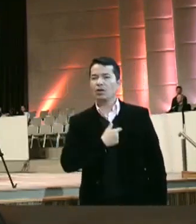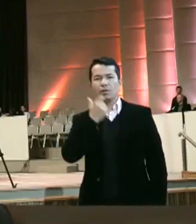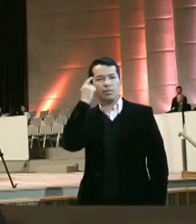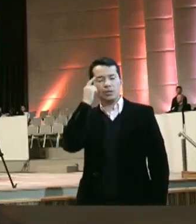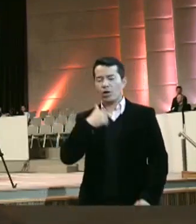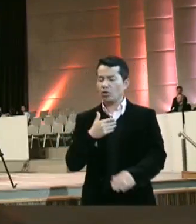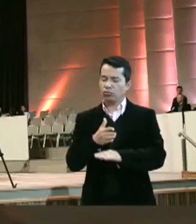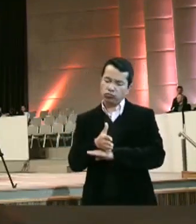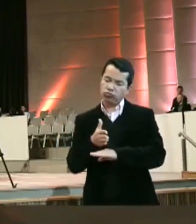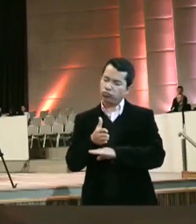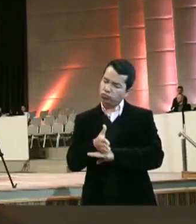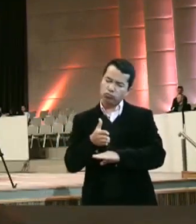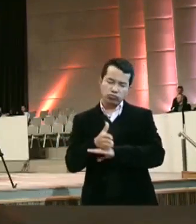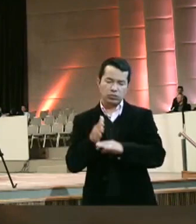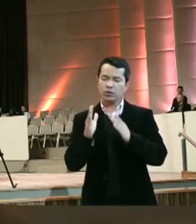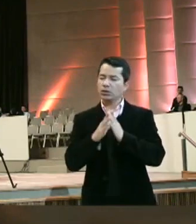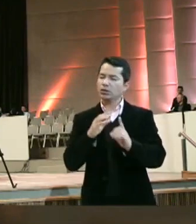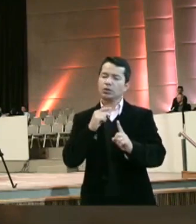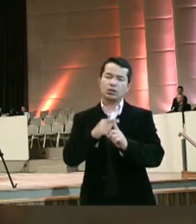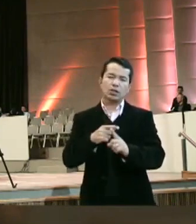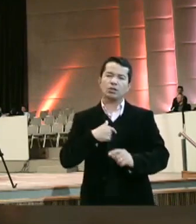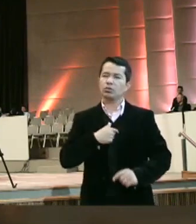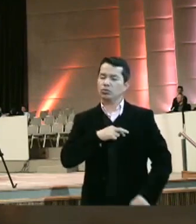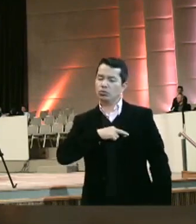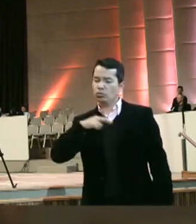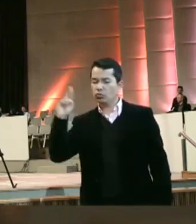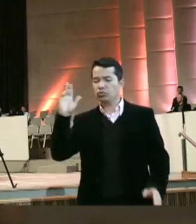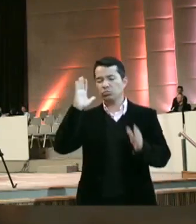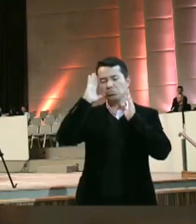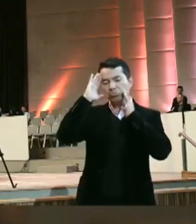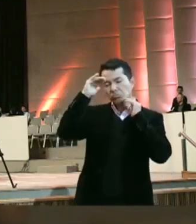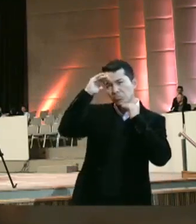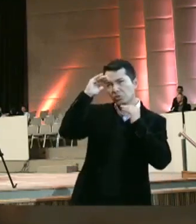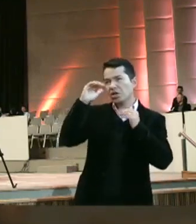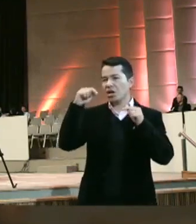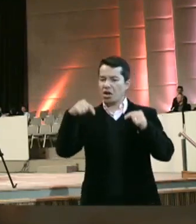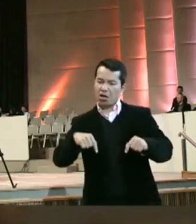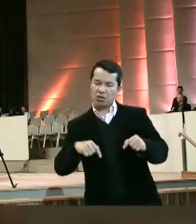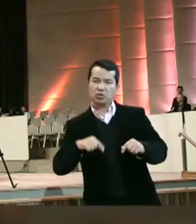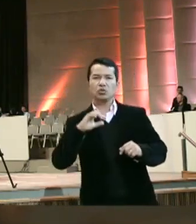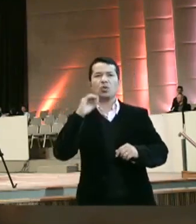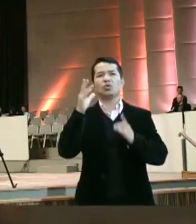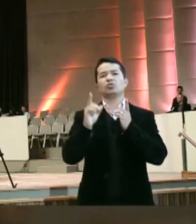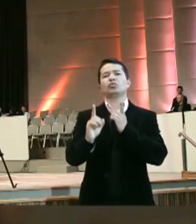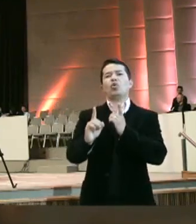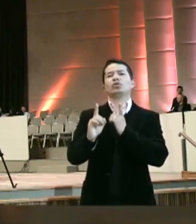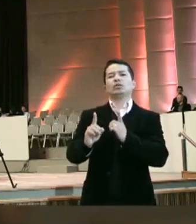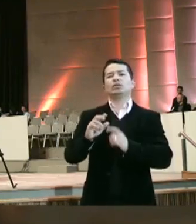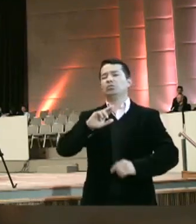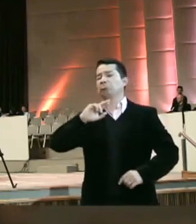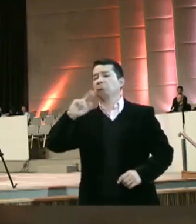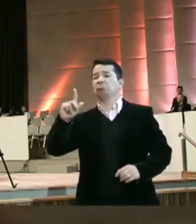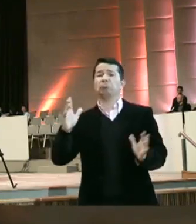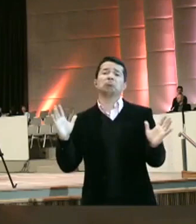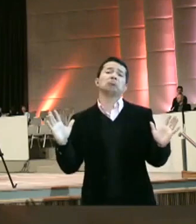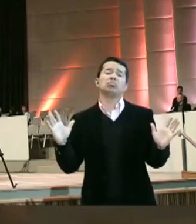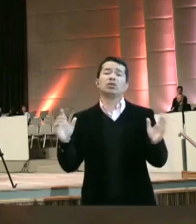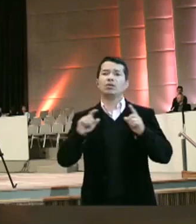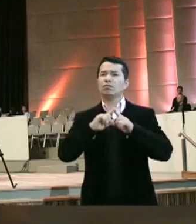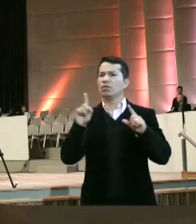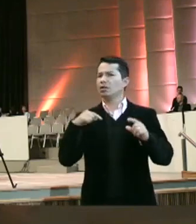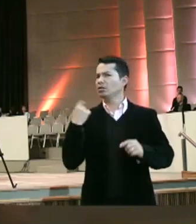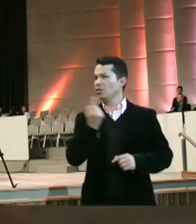cumprindo determinados ritos religiosos, sejam eles dessa ou daquela religião, e a gente não olha para